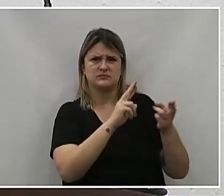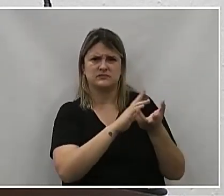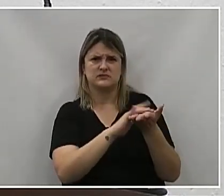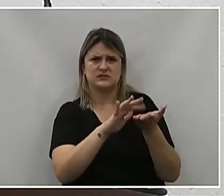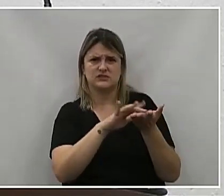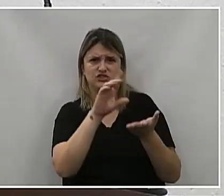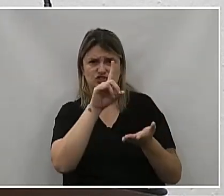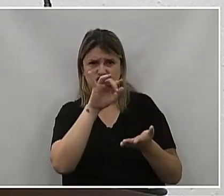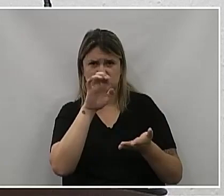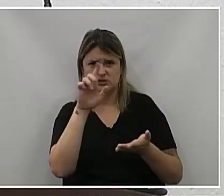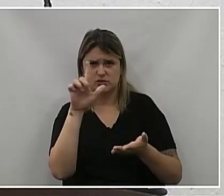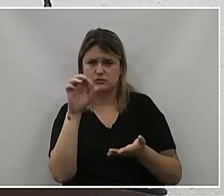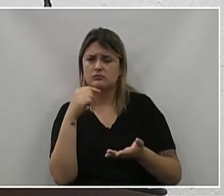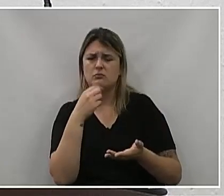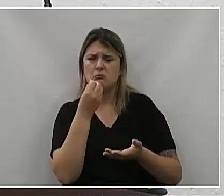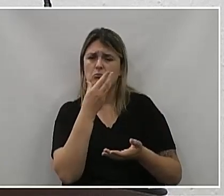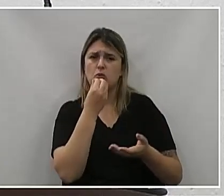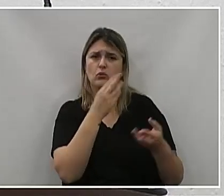o Diego. Isso eu não posso